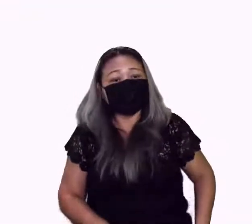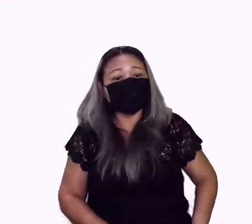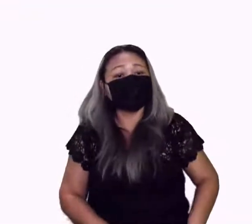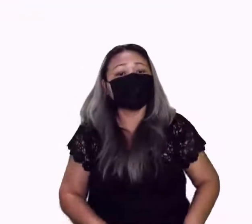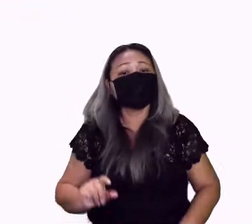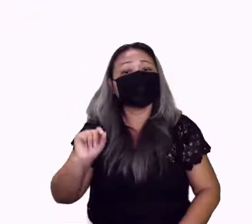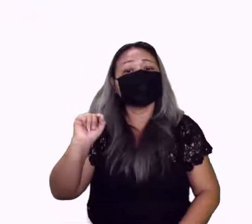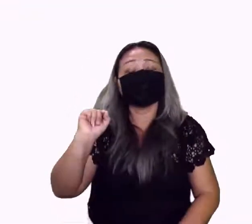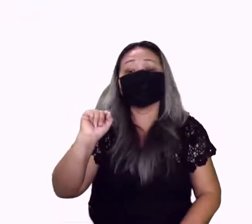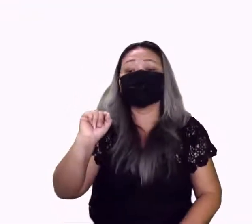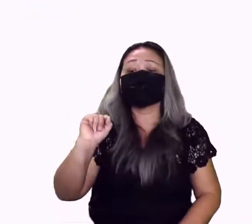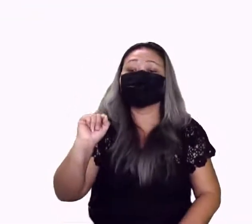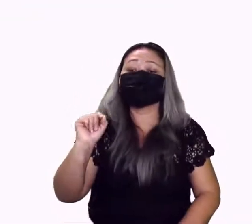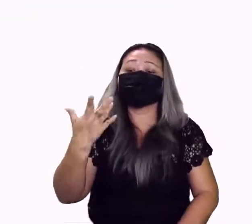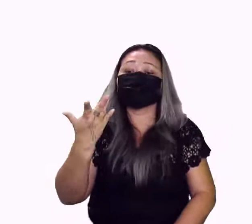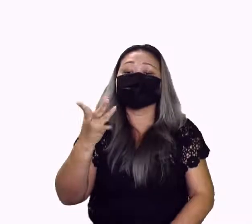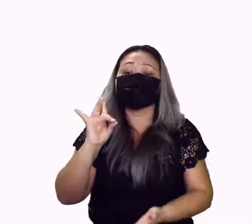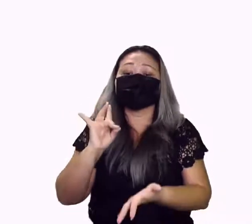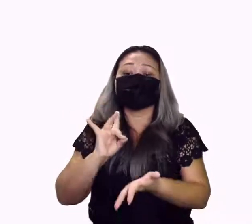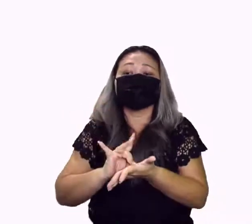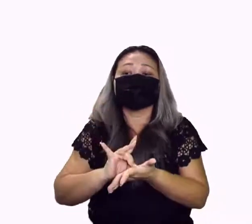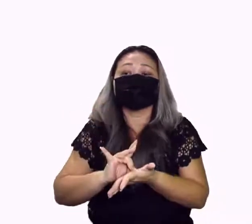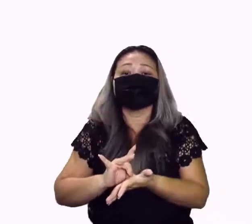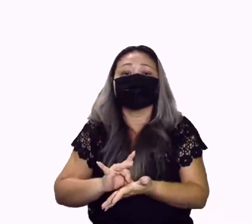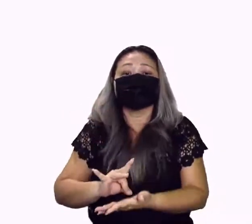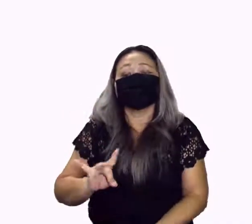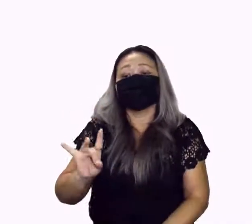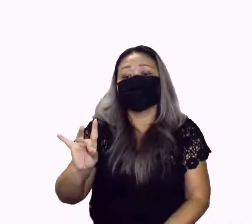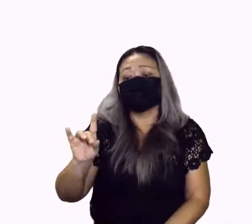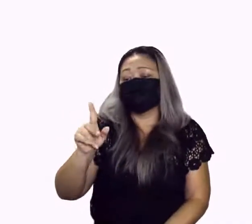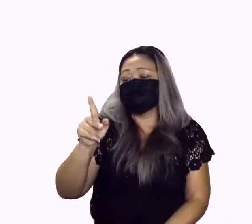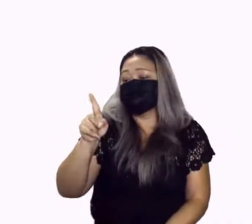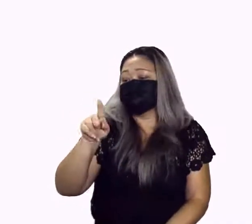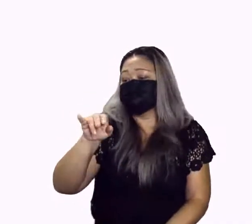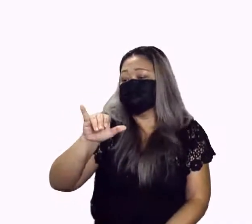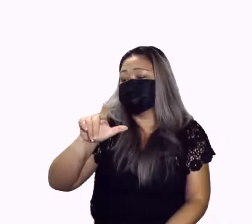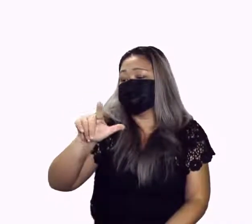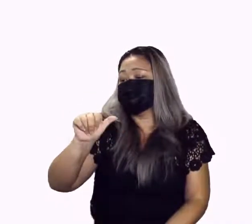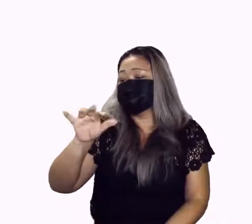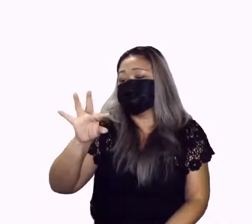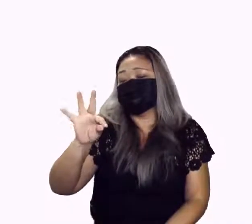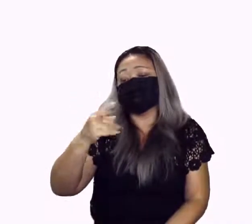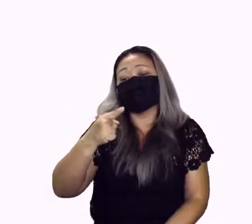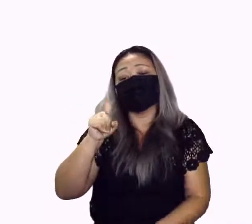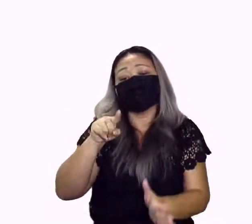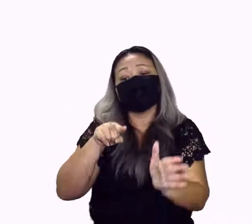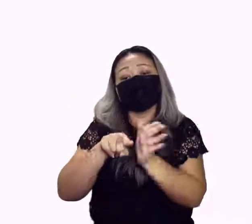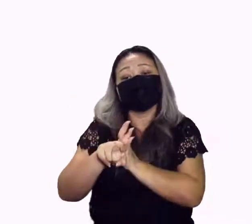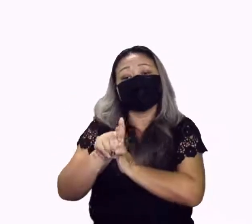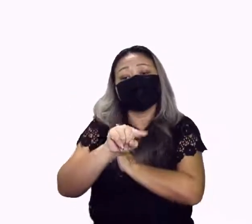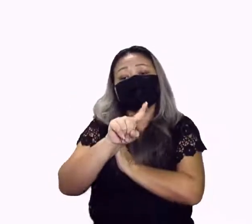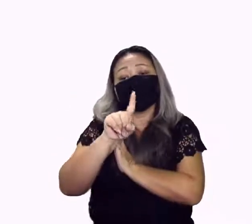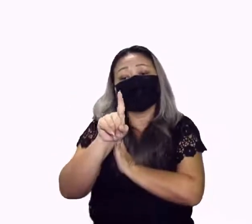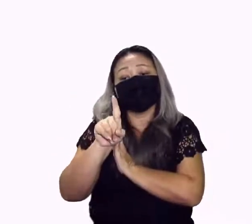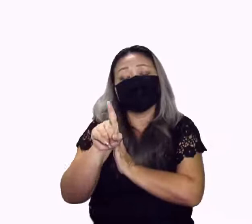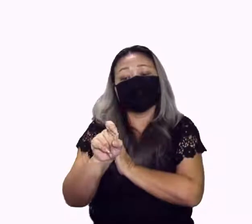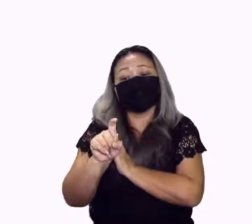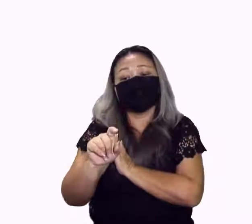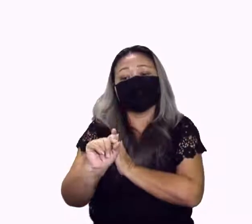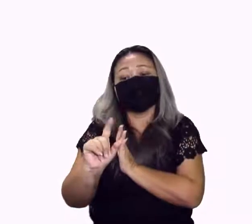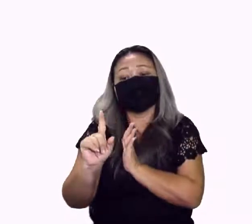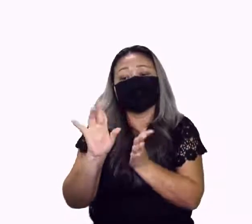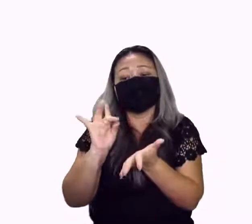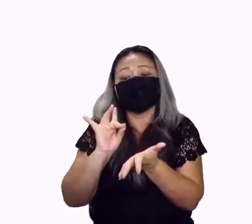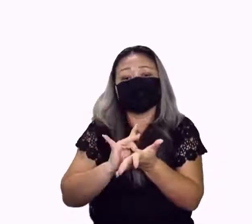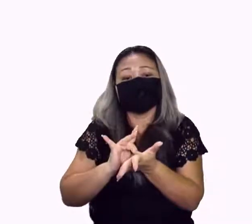O que se entende por verdade? Pilatos perguntou para Jesus, o que é a verdade, né? Geralmente dizemos que